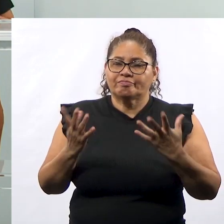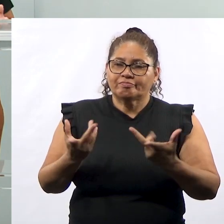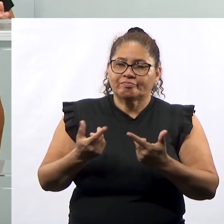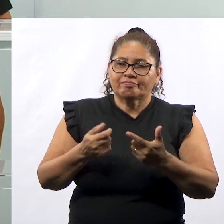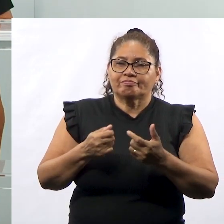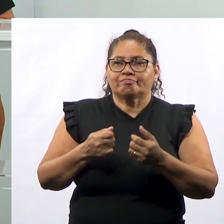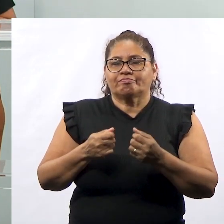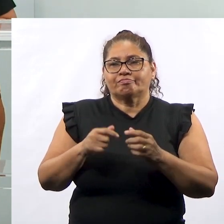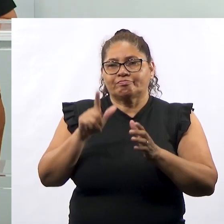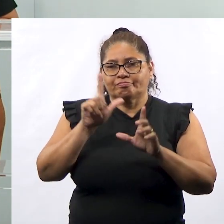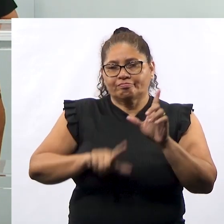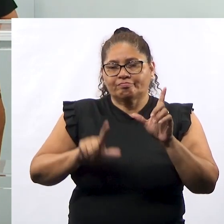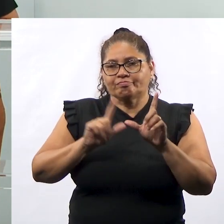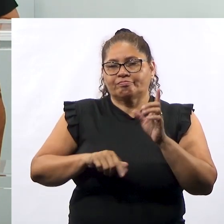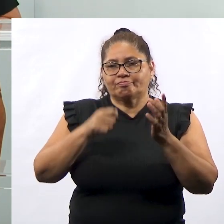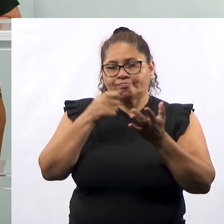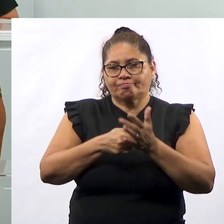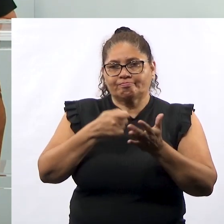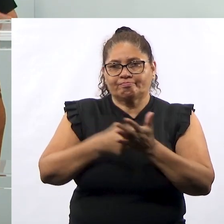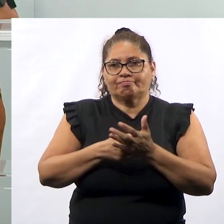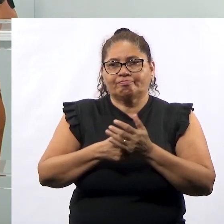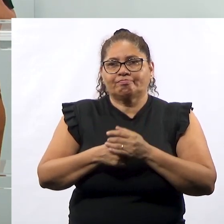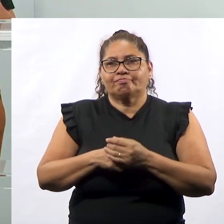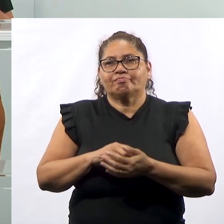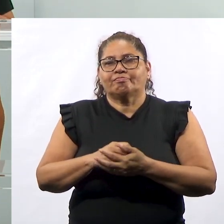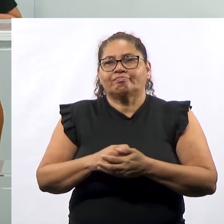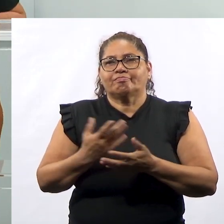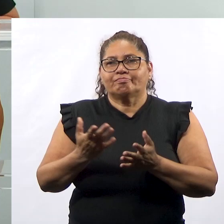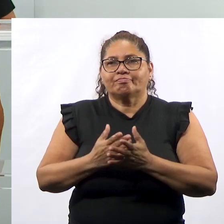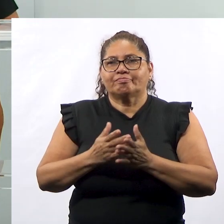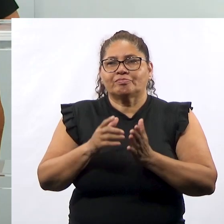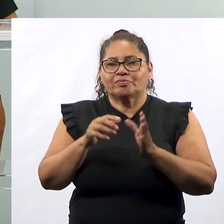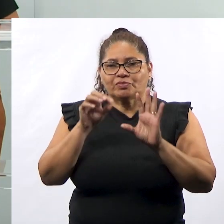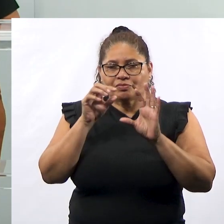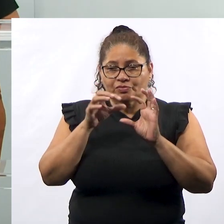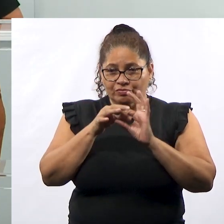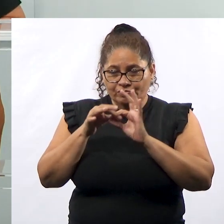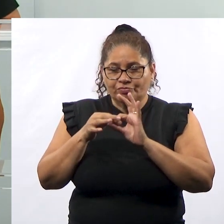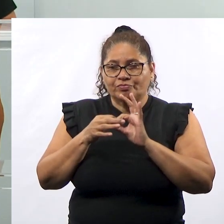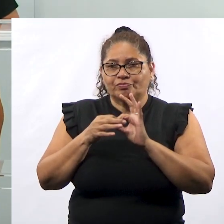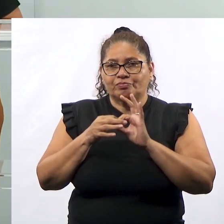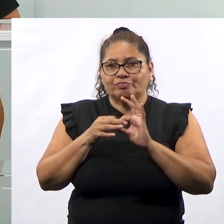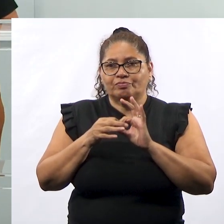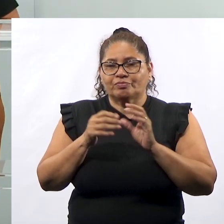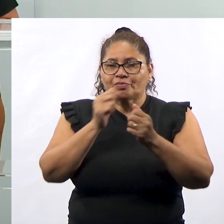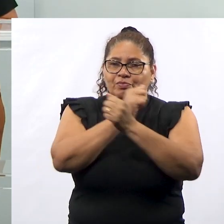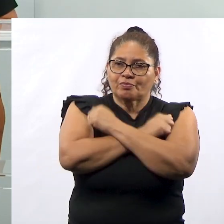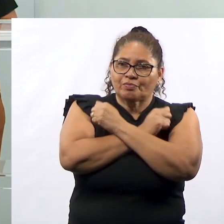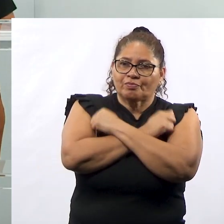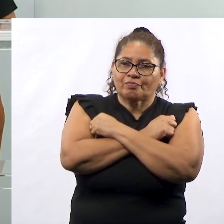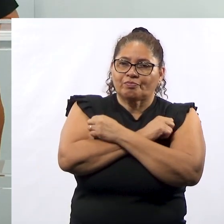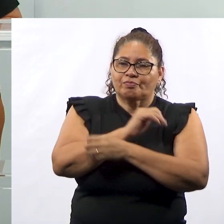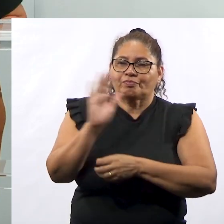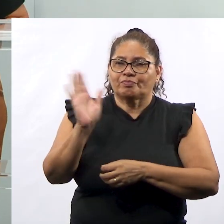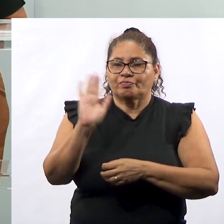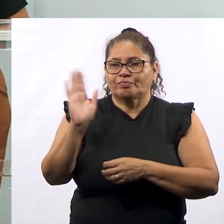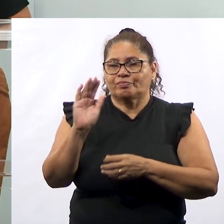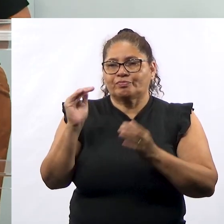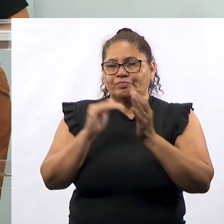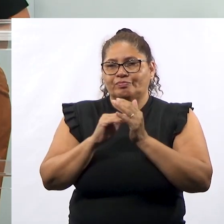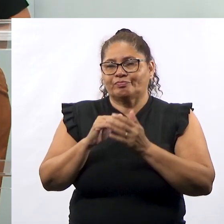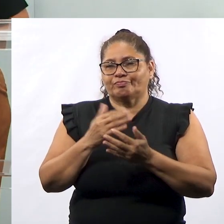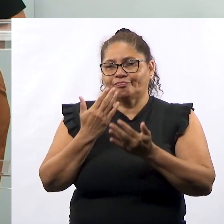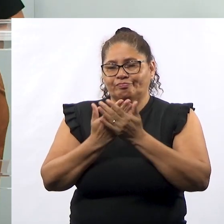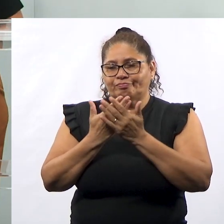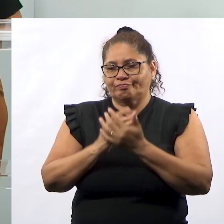faça uma excelente leitura dos nossos textos obrigatórios e que também se aventure aí nos nossos textos complementares. Um abraço e até a